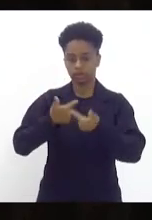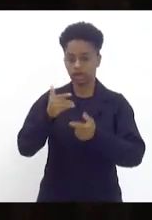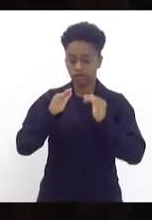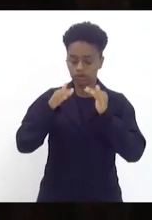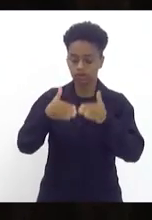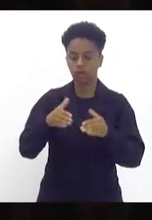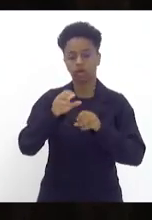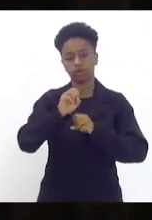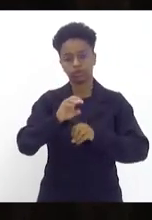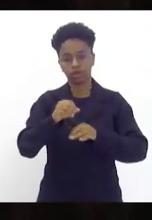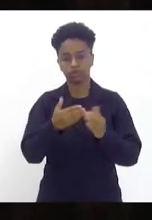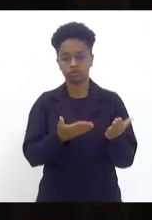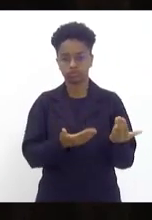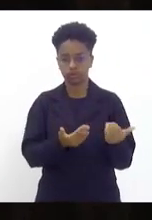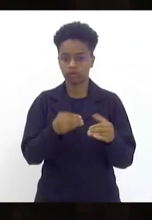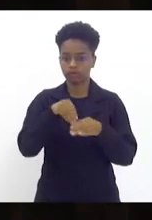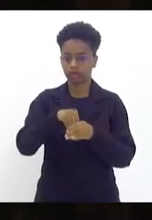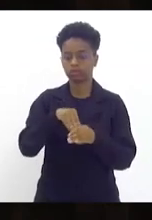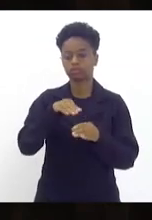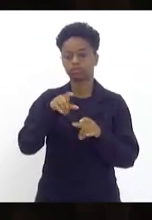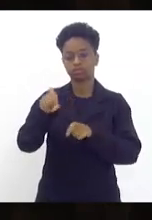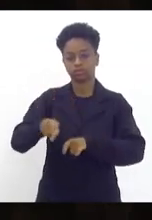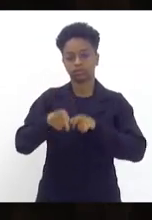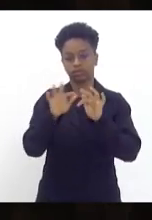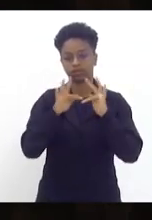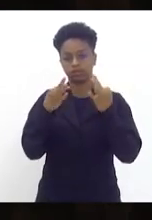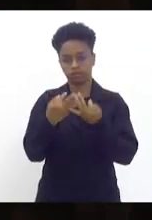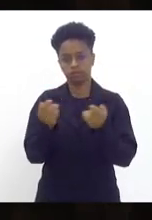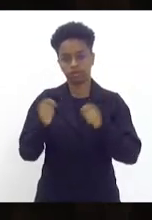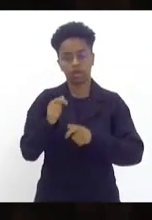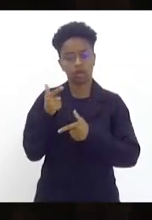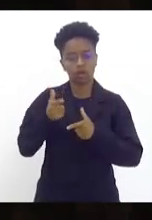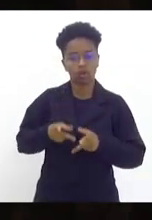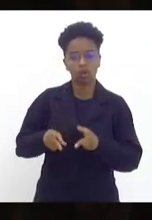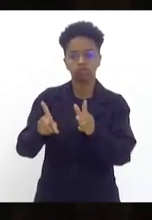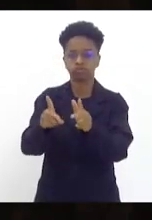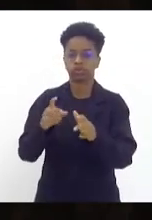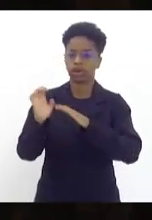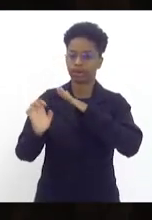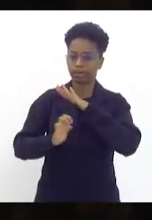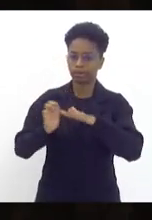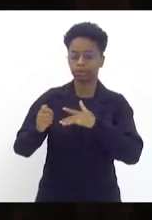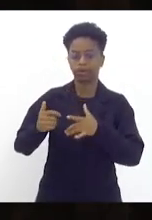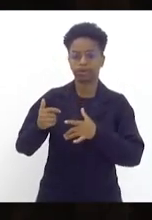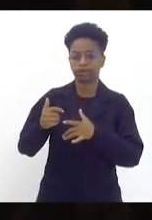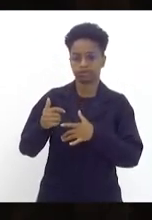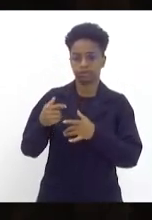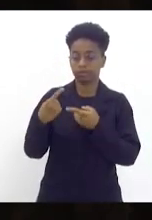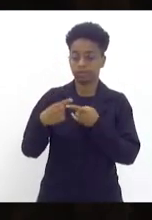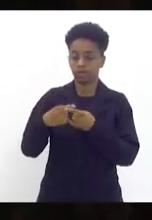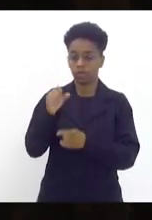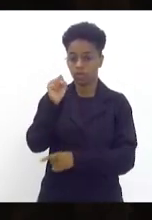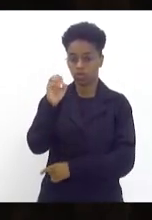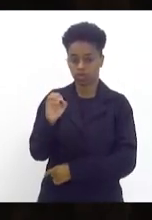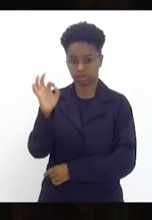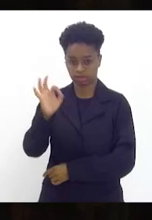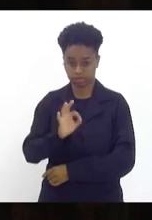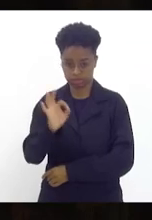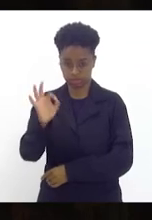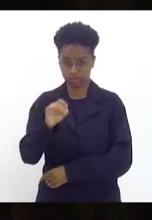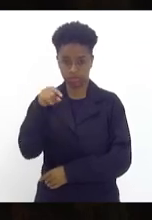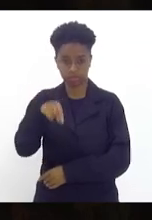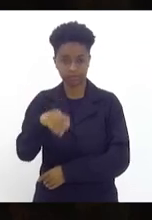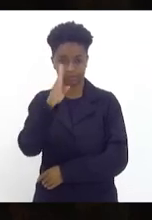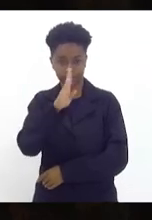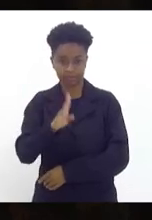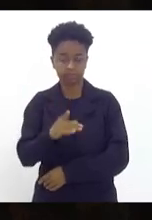do jovem na agricultura familiar para que ele continuasse o negócio. Porque muito, 80% quase, né, do nosso Brasil